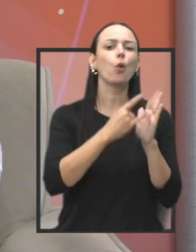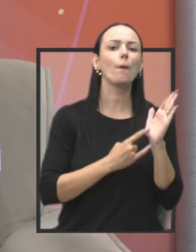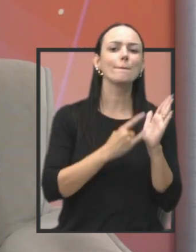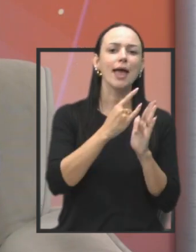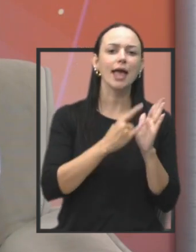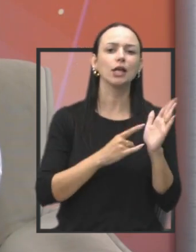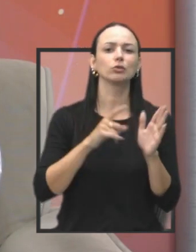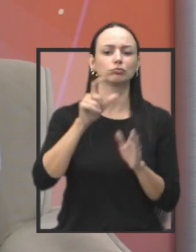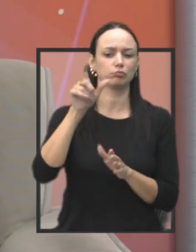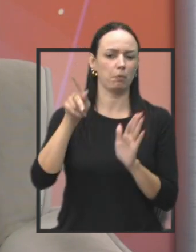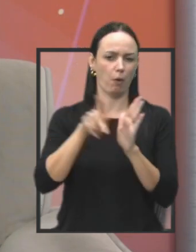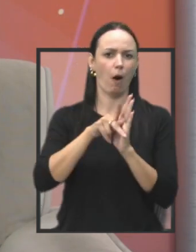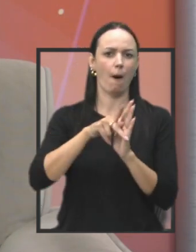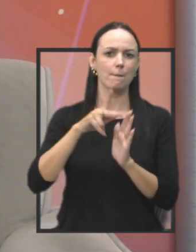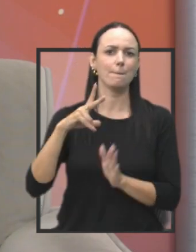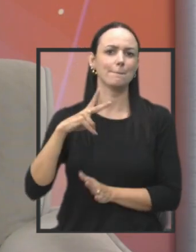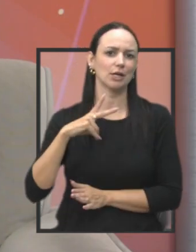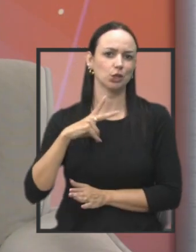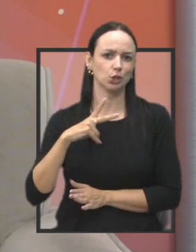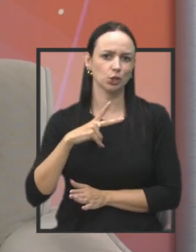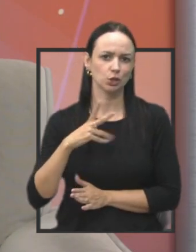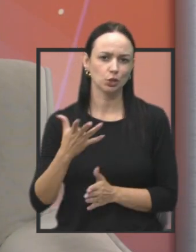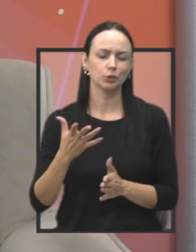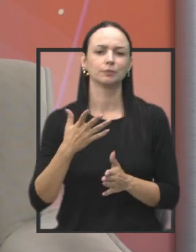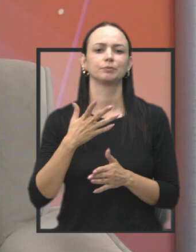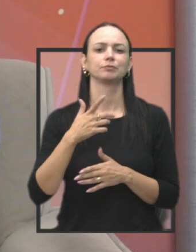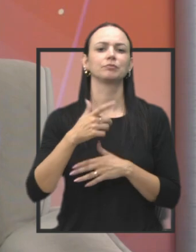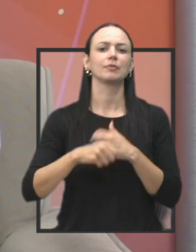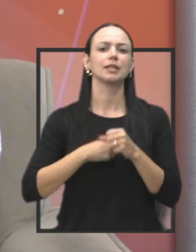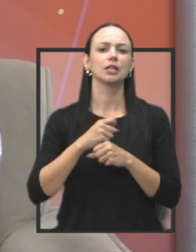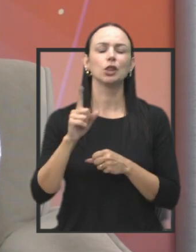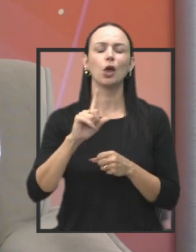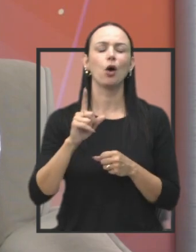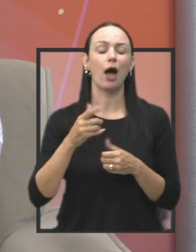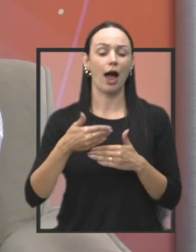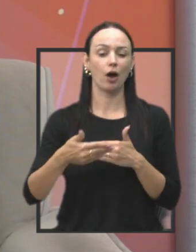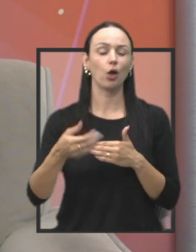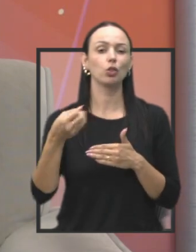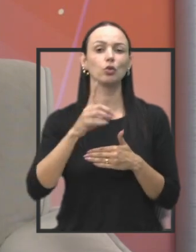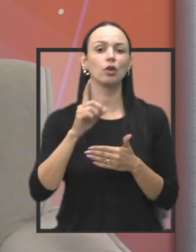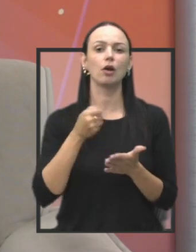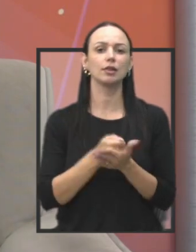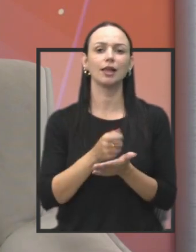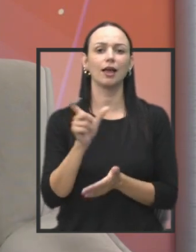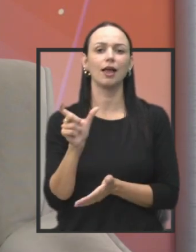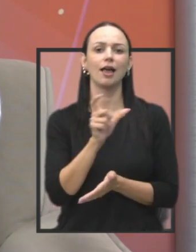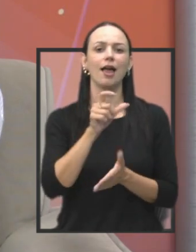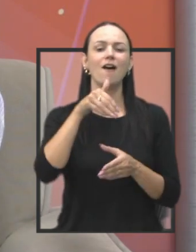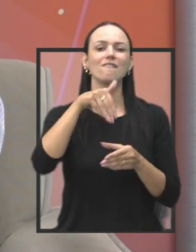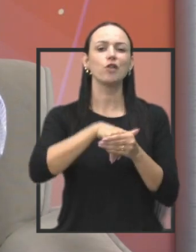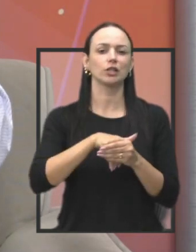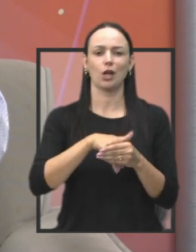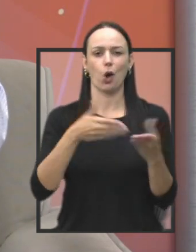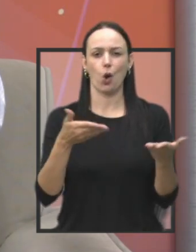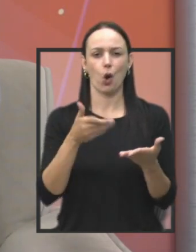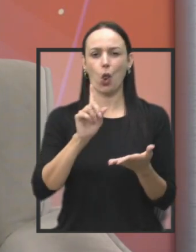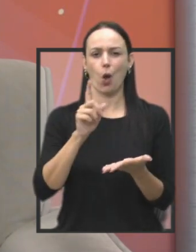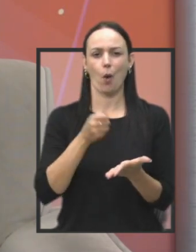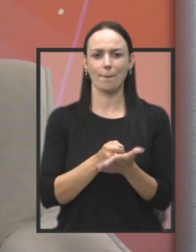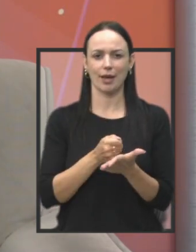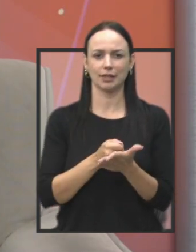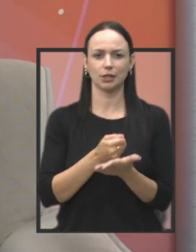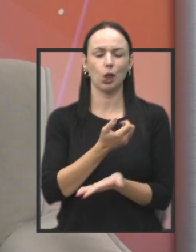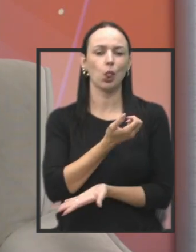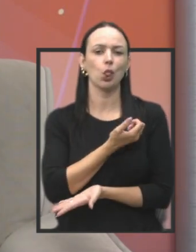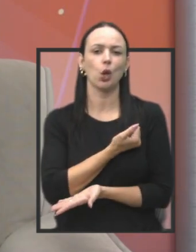documentos pessoais, né? Hoje, nesse ano, na declaração, não existe mais a obrigatoriedade do título de eleitor, porque o título de eleitor, o